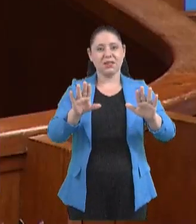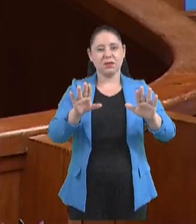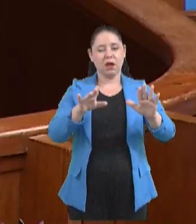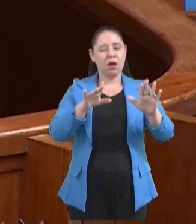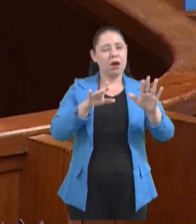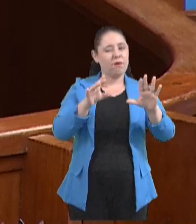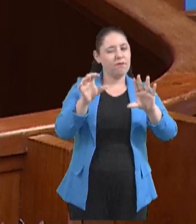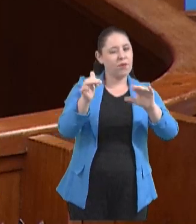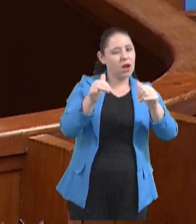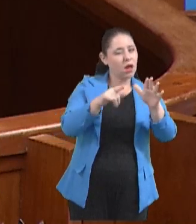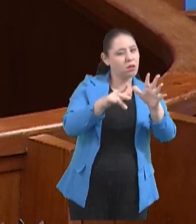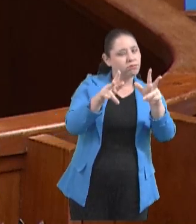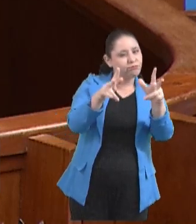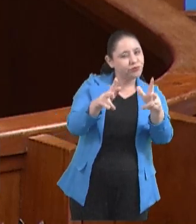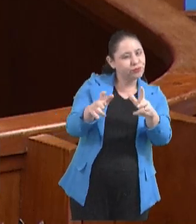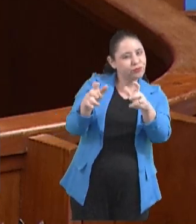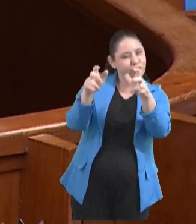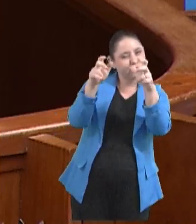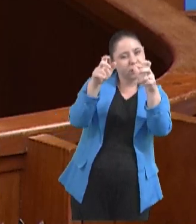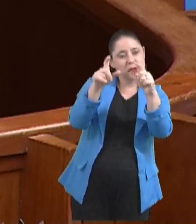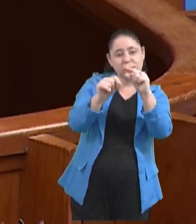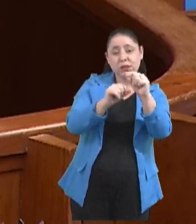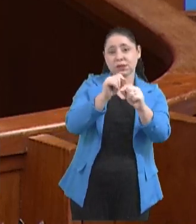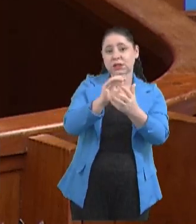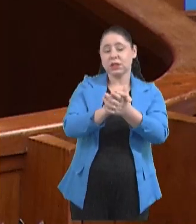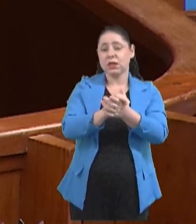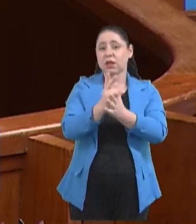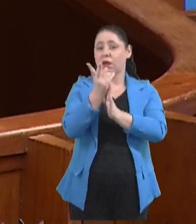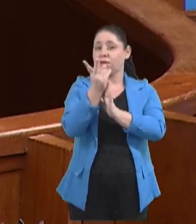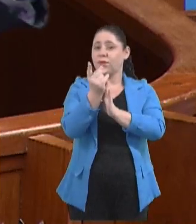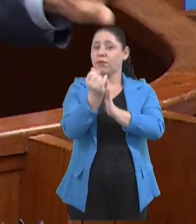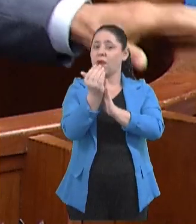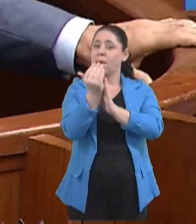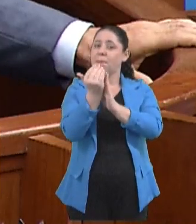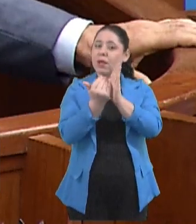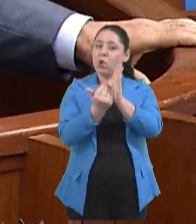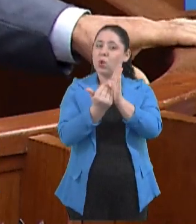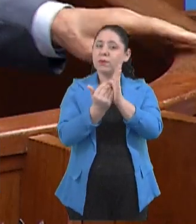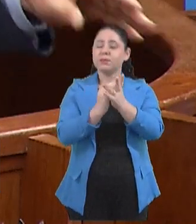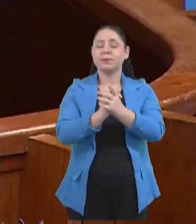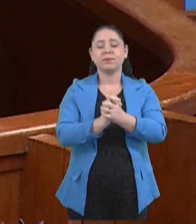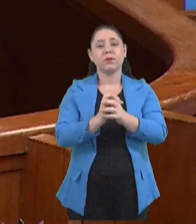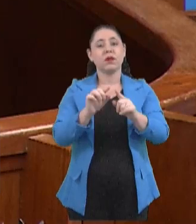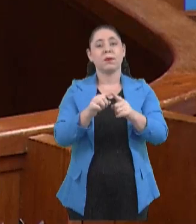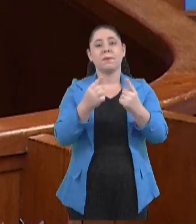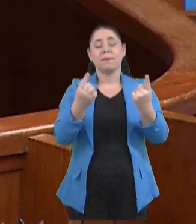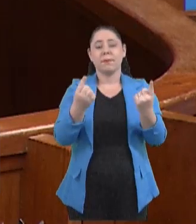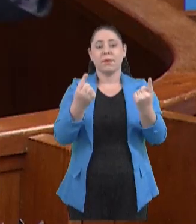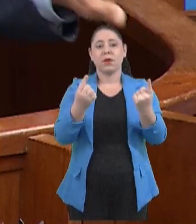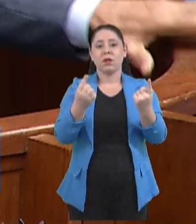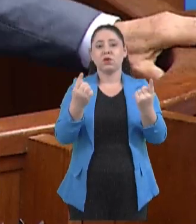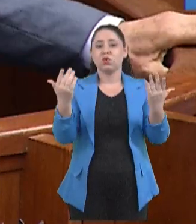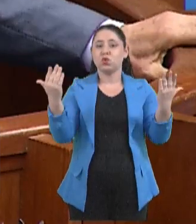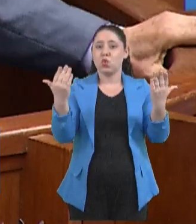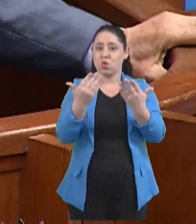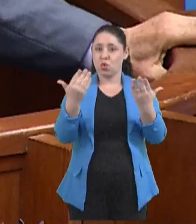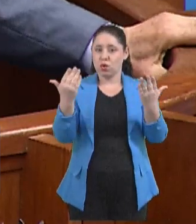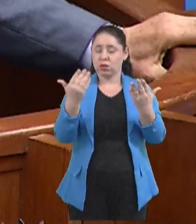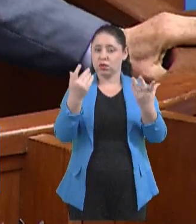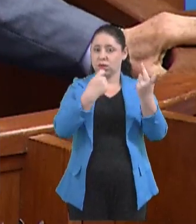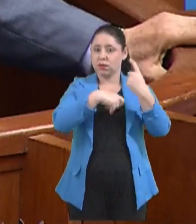uma observação que era um valor menor, mas na atual